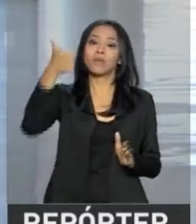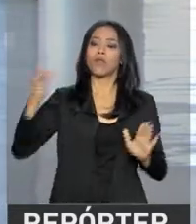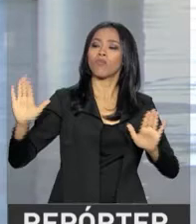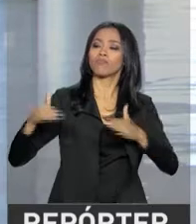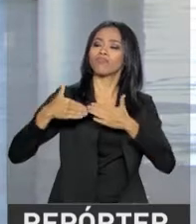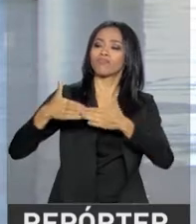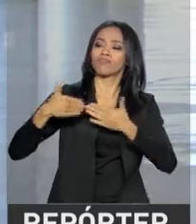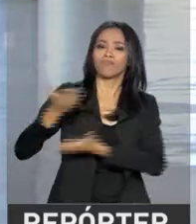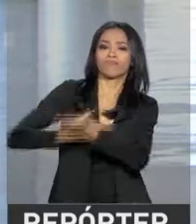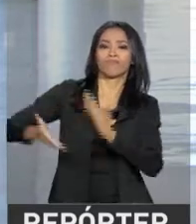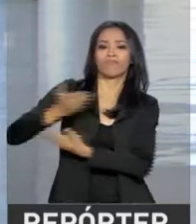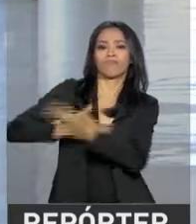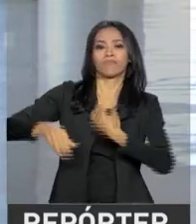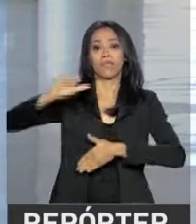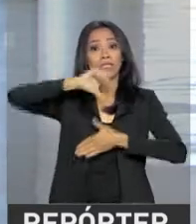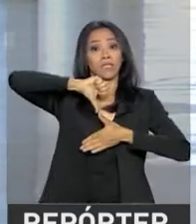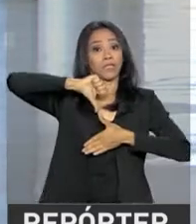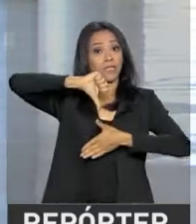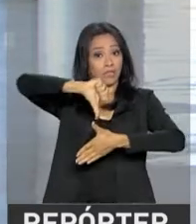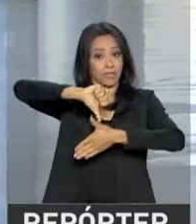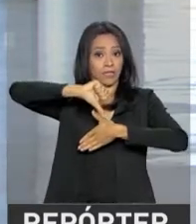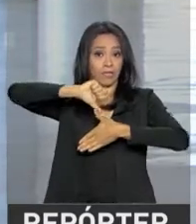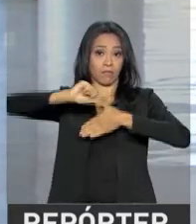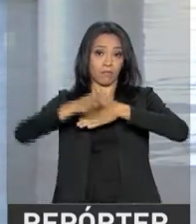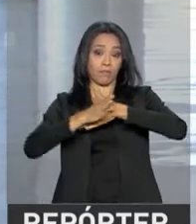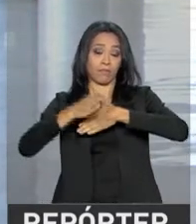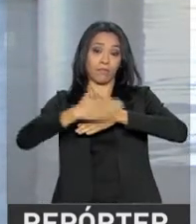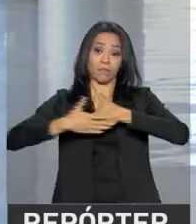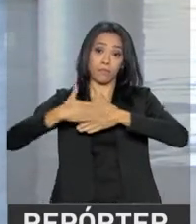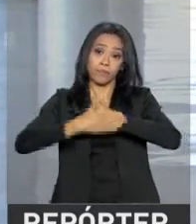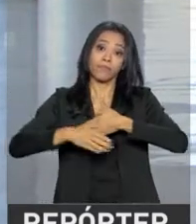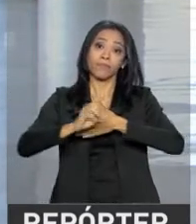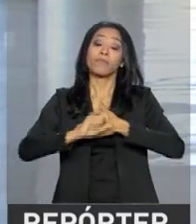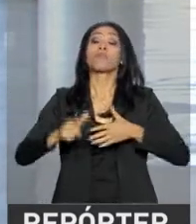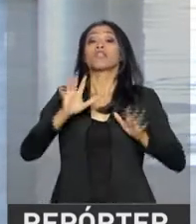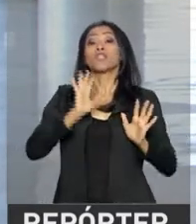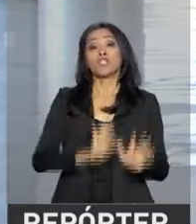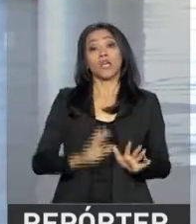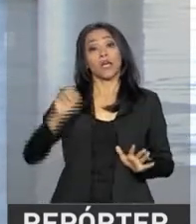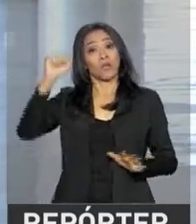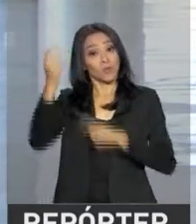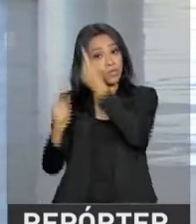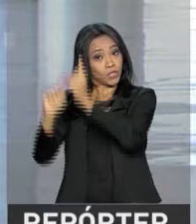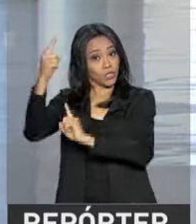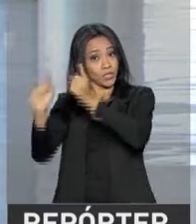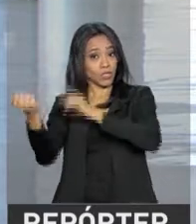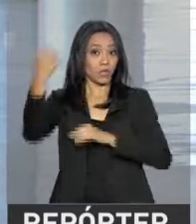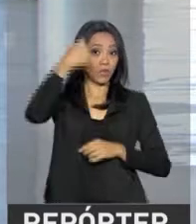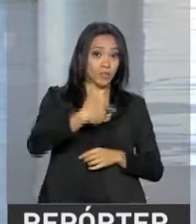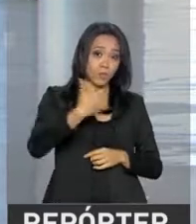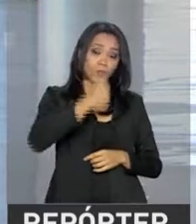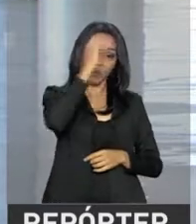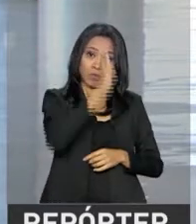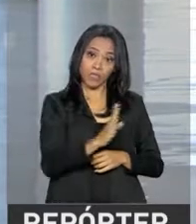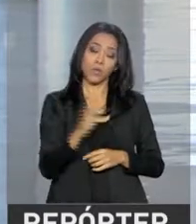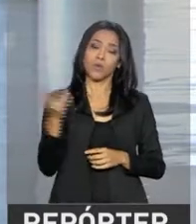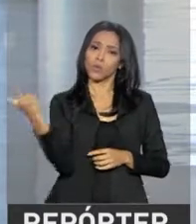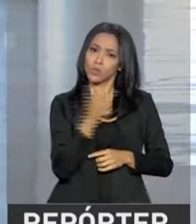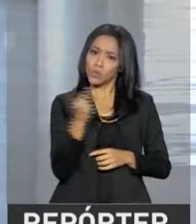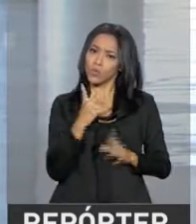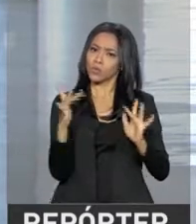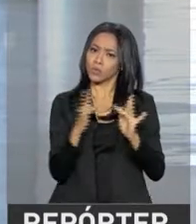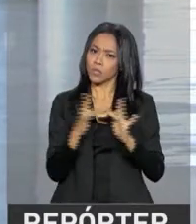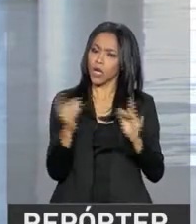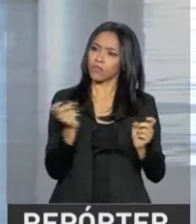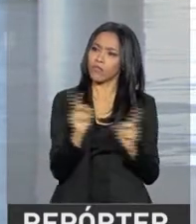na américa do sul já o chile é o segundo parceiro comercial do brasil na região o fluxo comercial entre